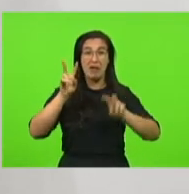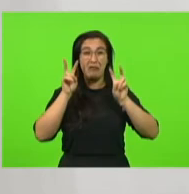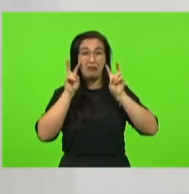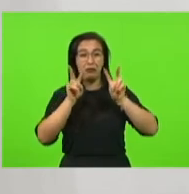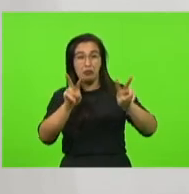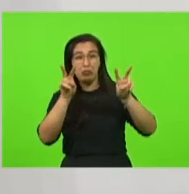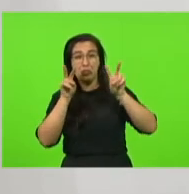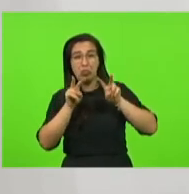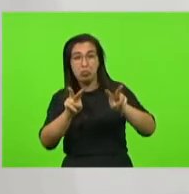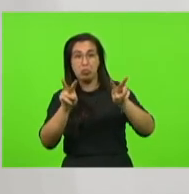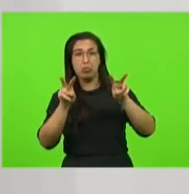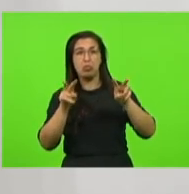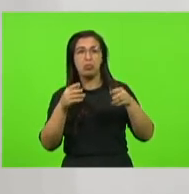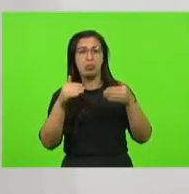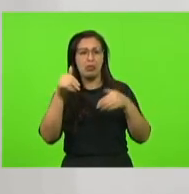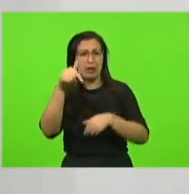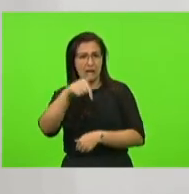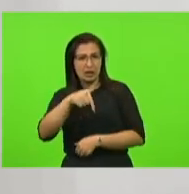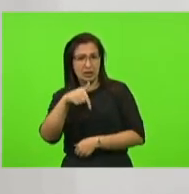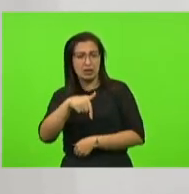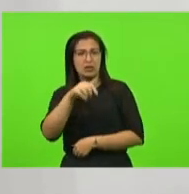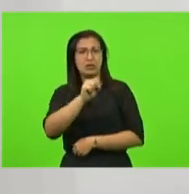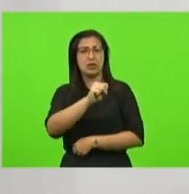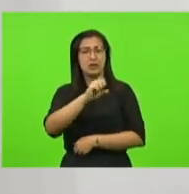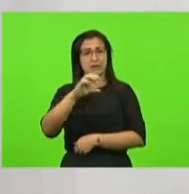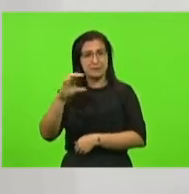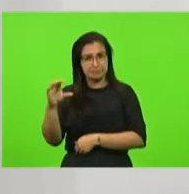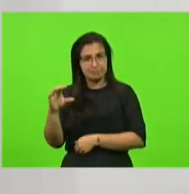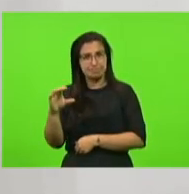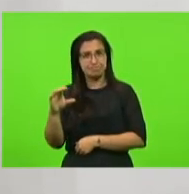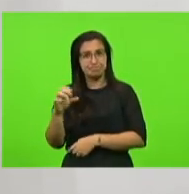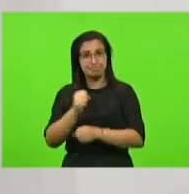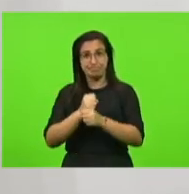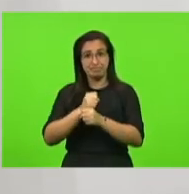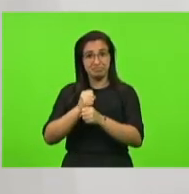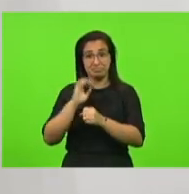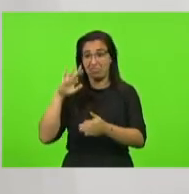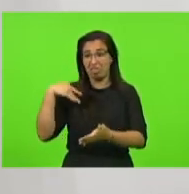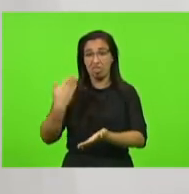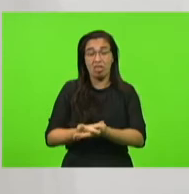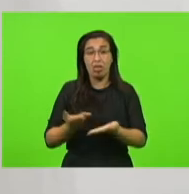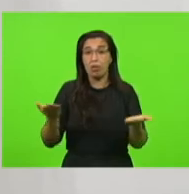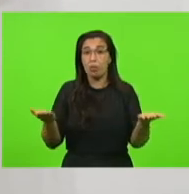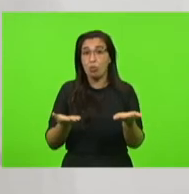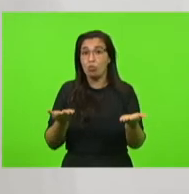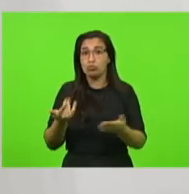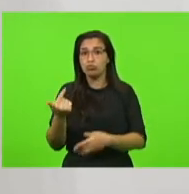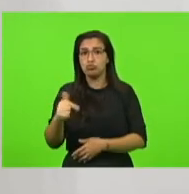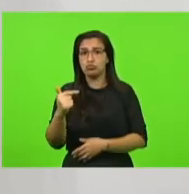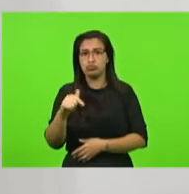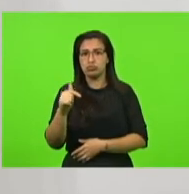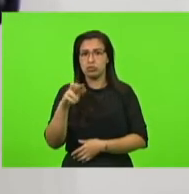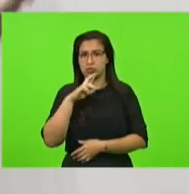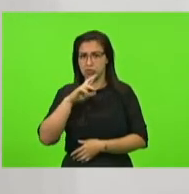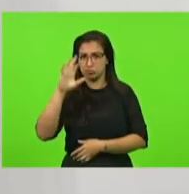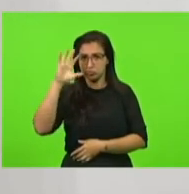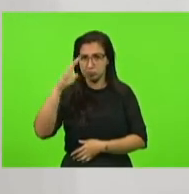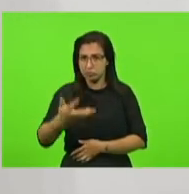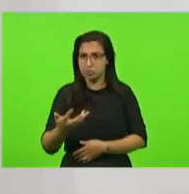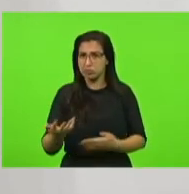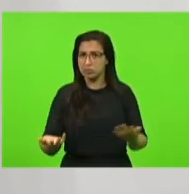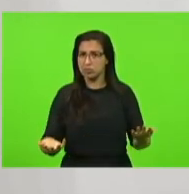mais escrachado que aconteceu em Santa Catarina nos últimos anos, não tem uma solução, o que terá